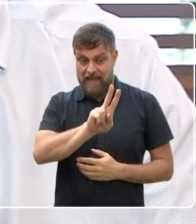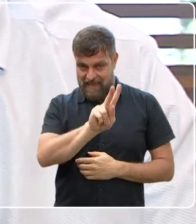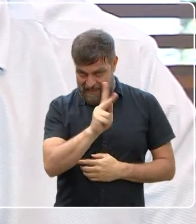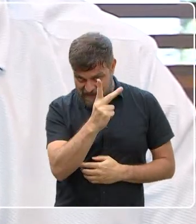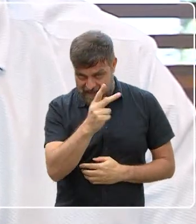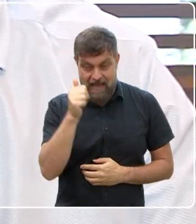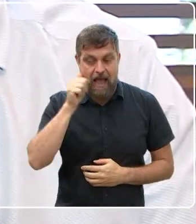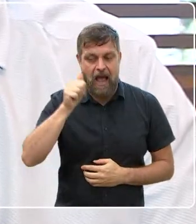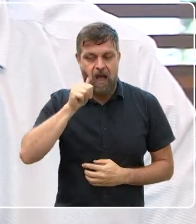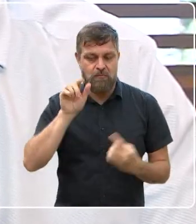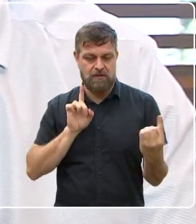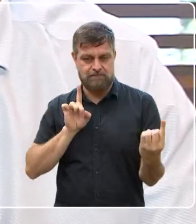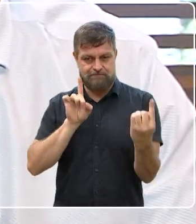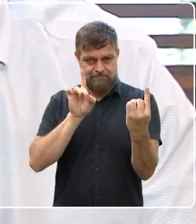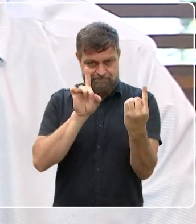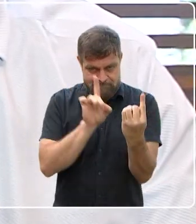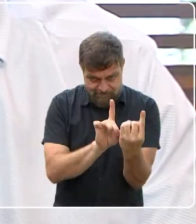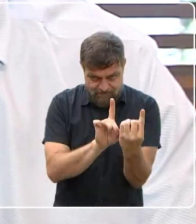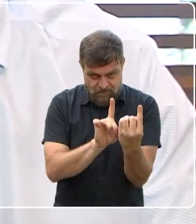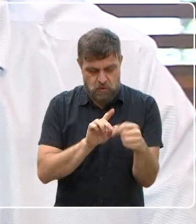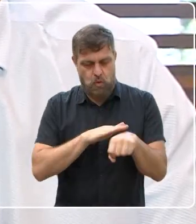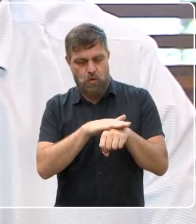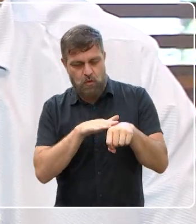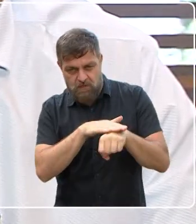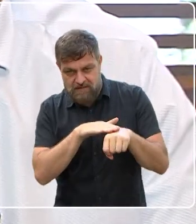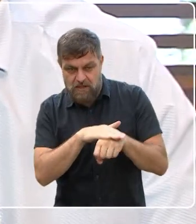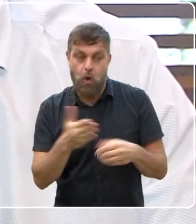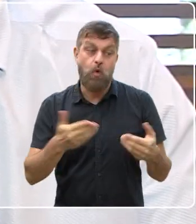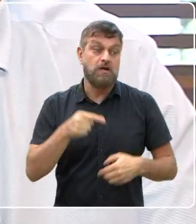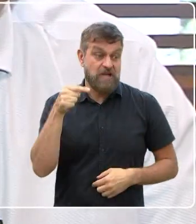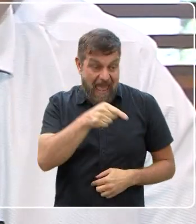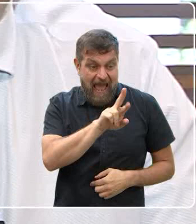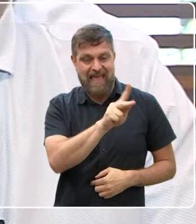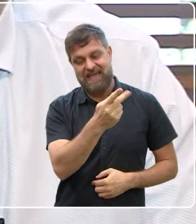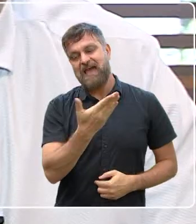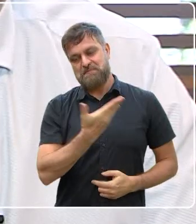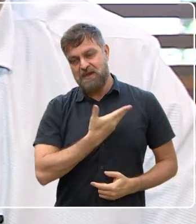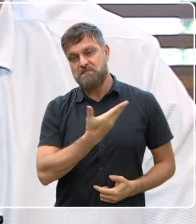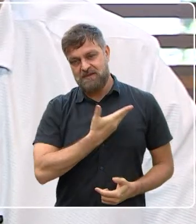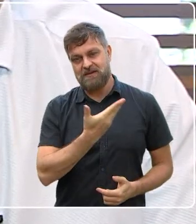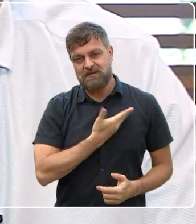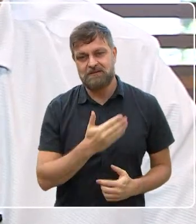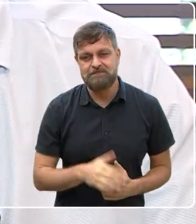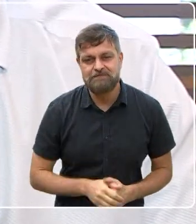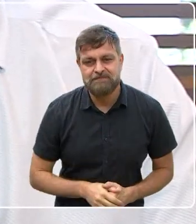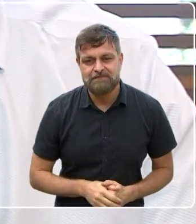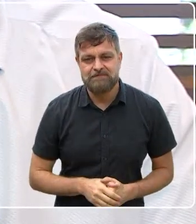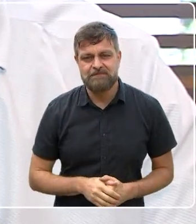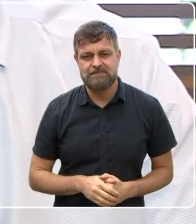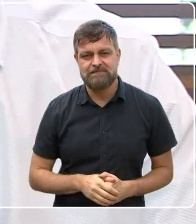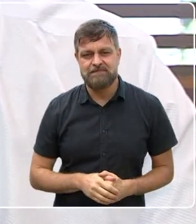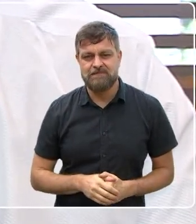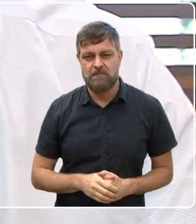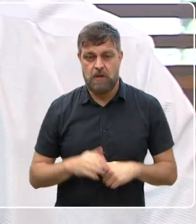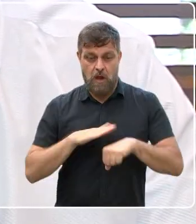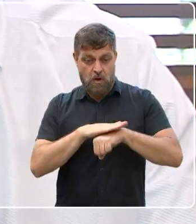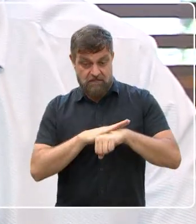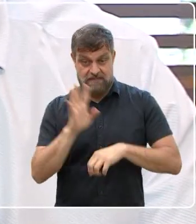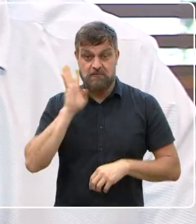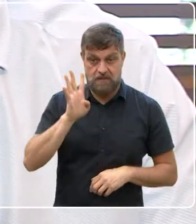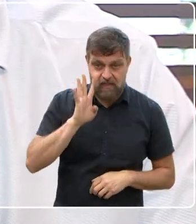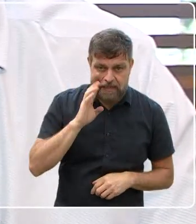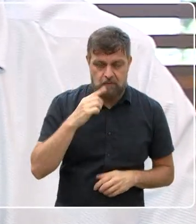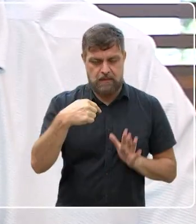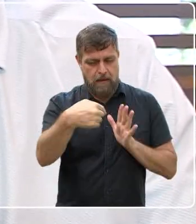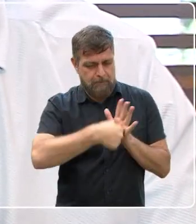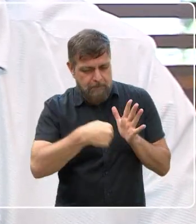Juliana, antigo RH à época, muito amiga nossa ainda. E foi uma conversa super bacana,